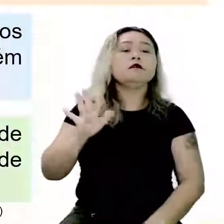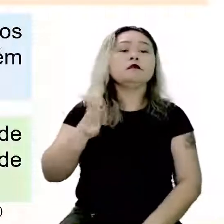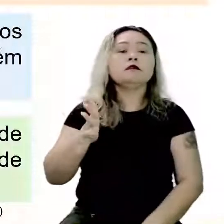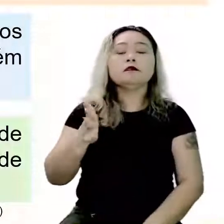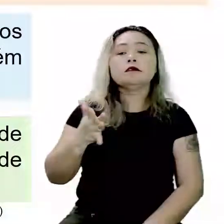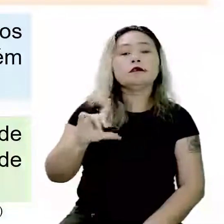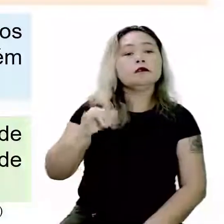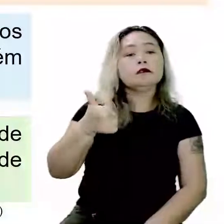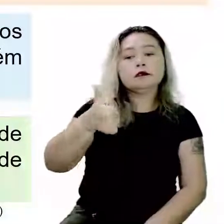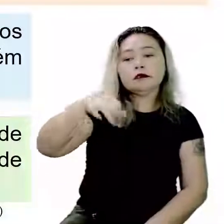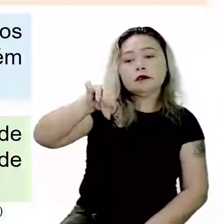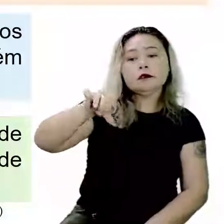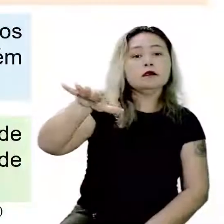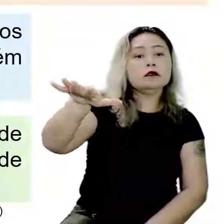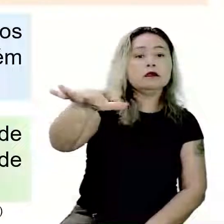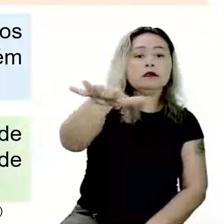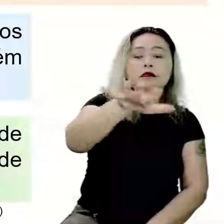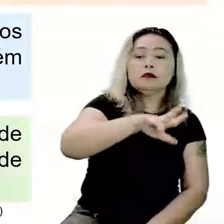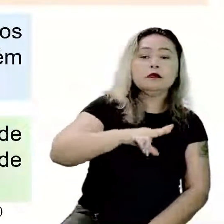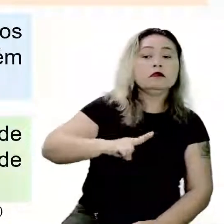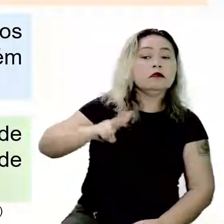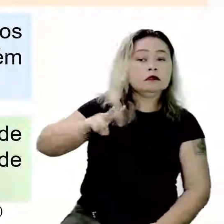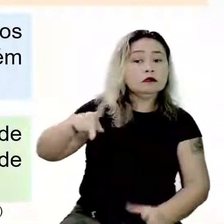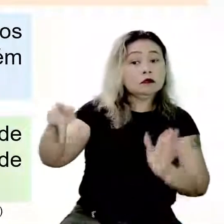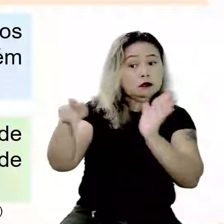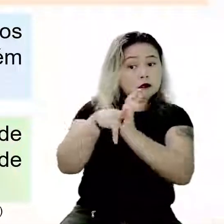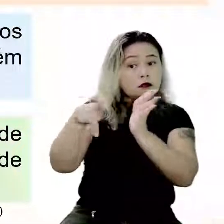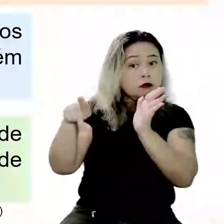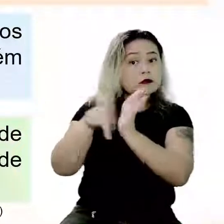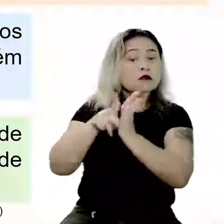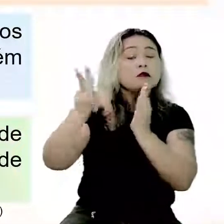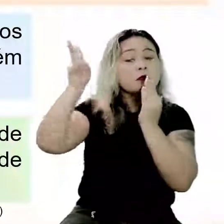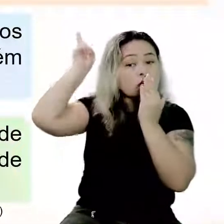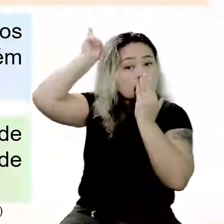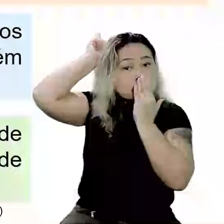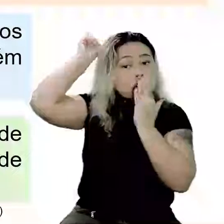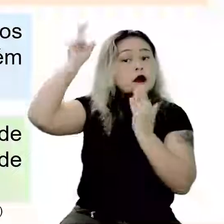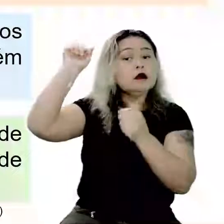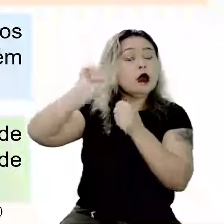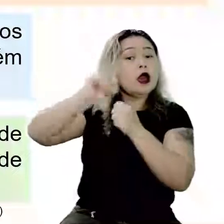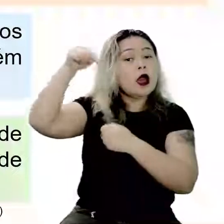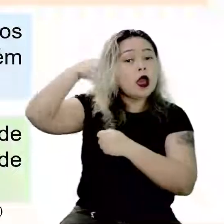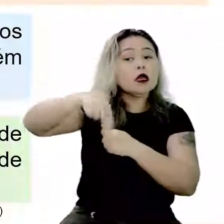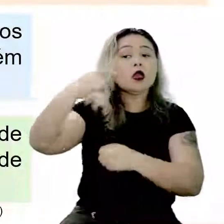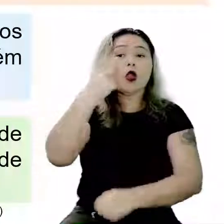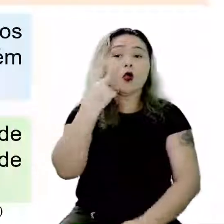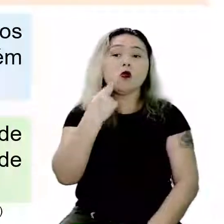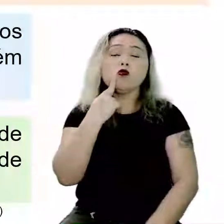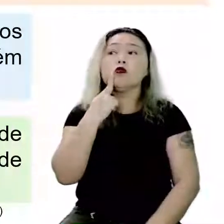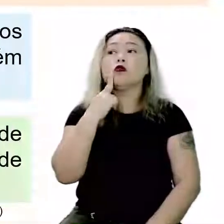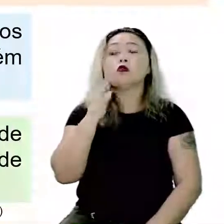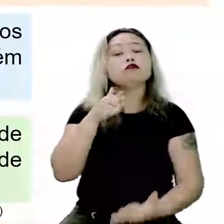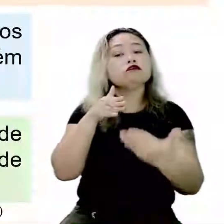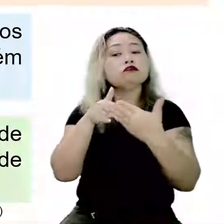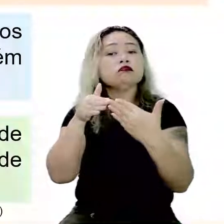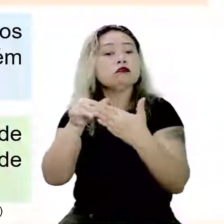nós temos 19 áreas indígenas em Rondônia, definidas, totalizando